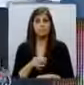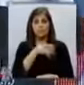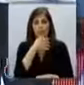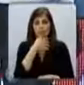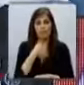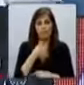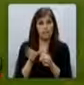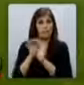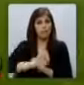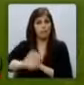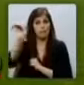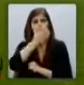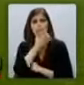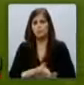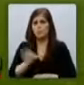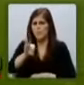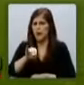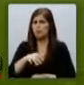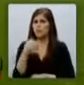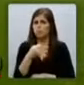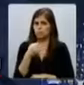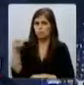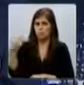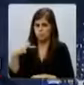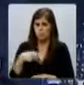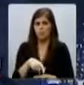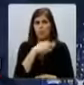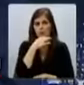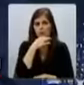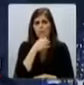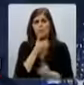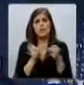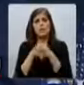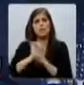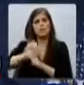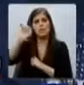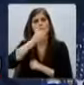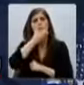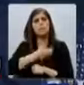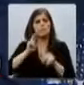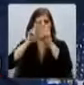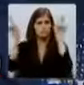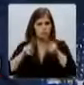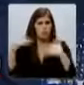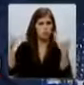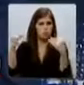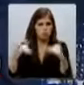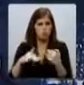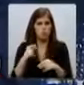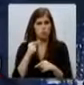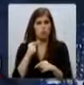Basileia é mais experiente que o Porto. E falamos de um equipo com uma experiência internacional, por um dato,